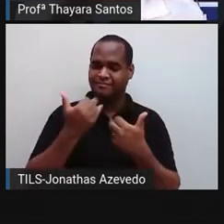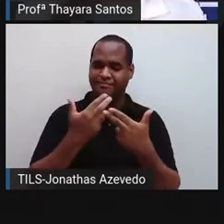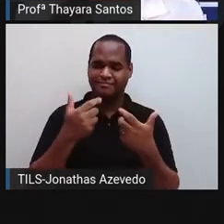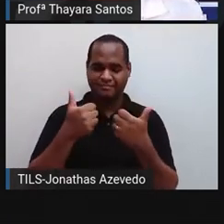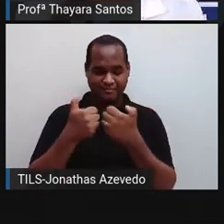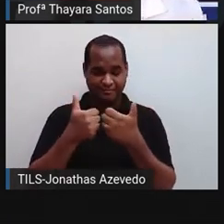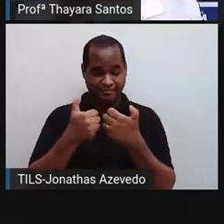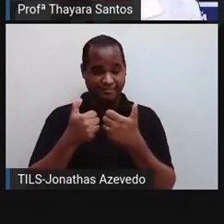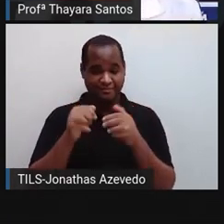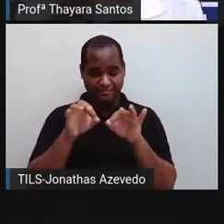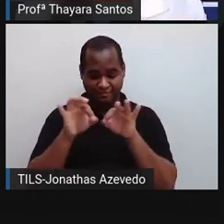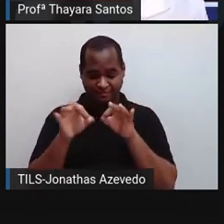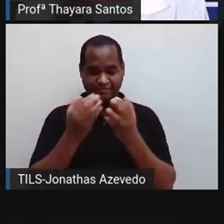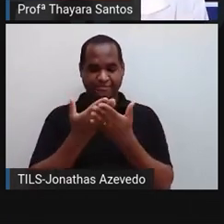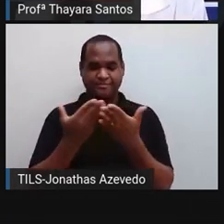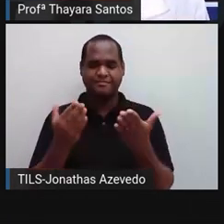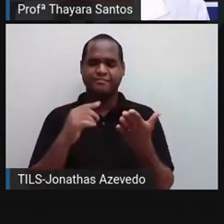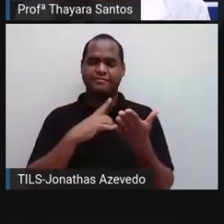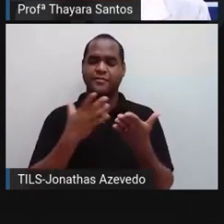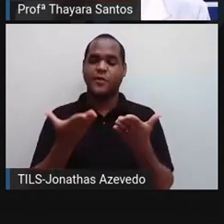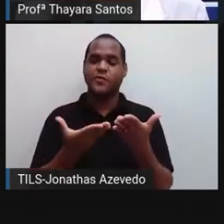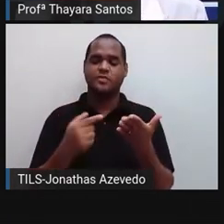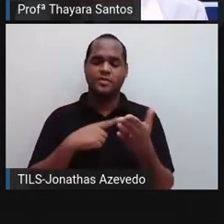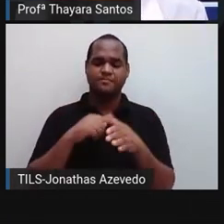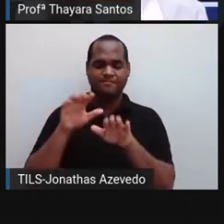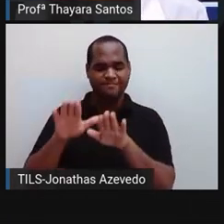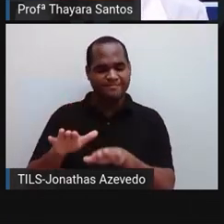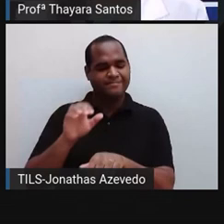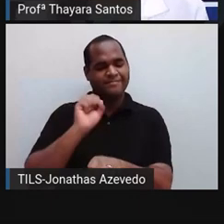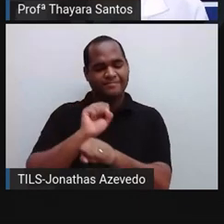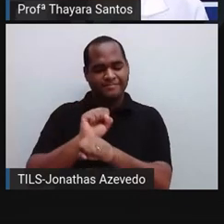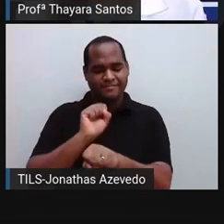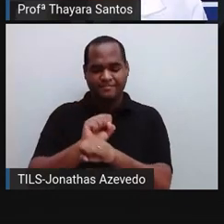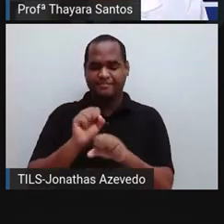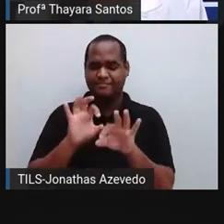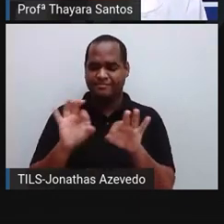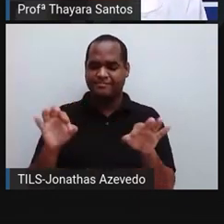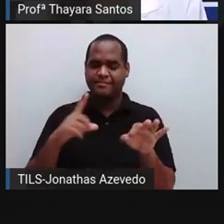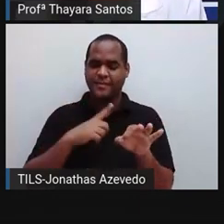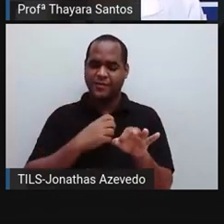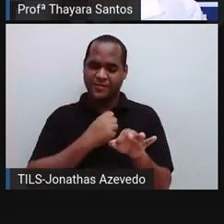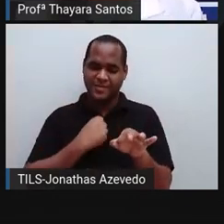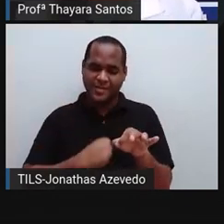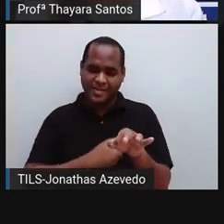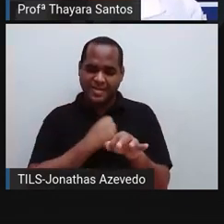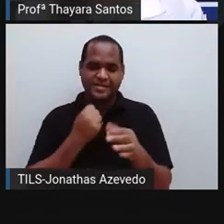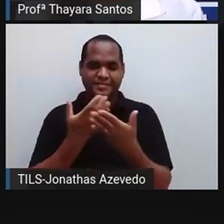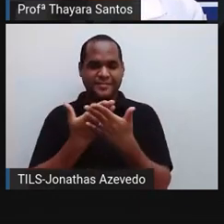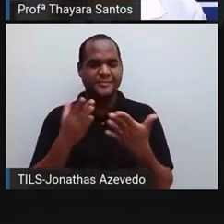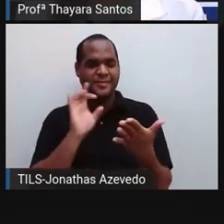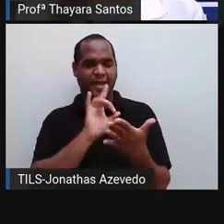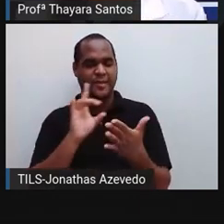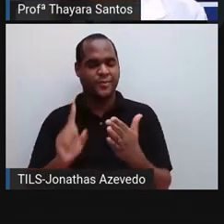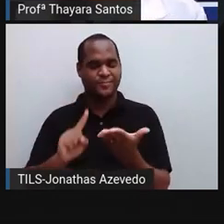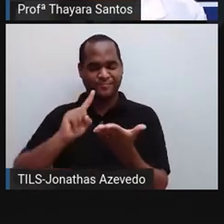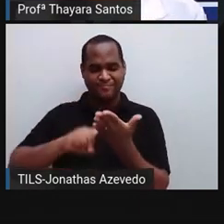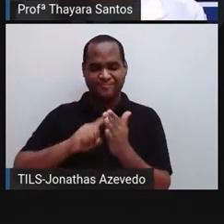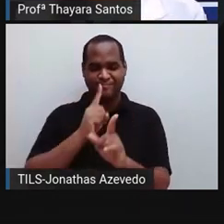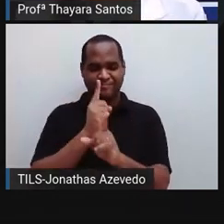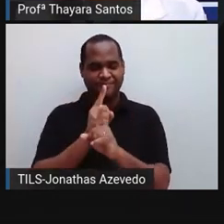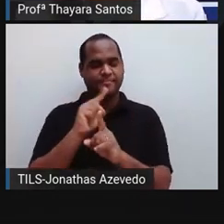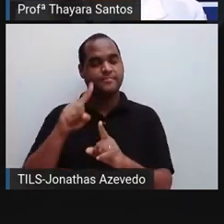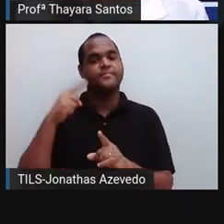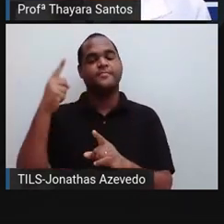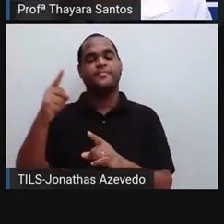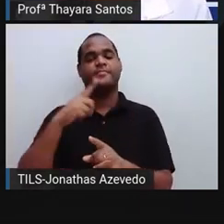que eu preparei para vocês. Por hoje a gente vai ficar por aqui. Eu vou ficar morrendo de saudade, mas eu sei que a gente tem um encontro marcado na nossa